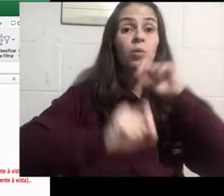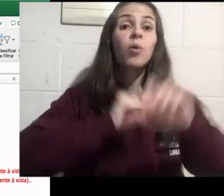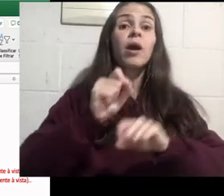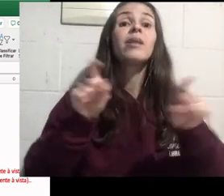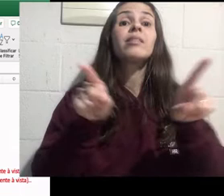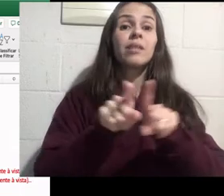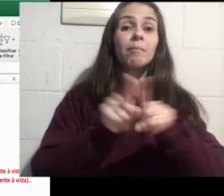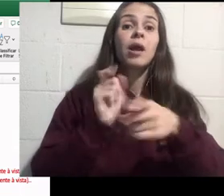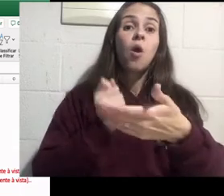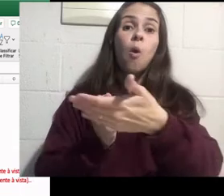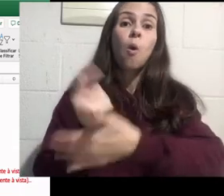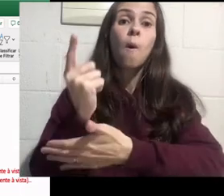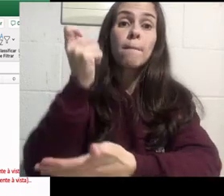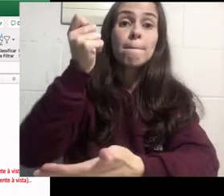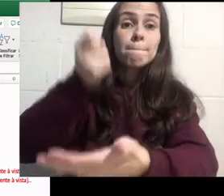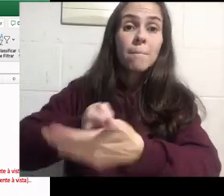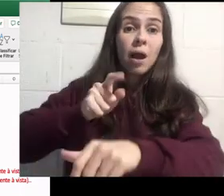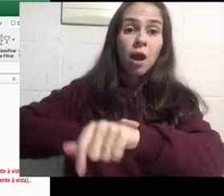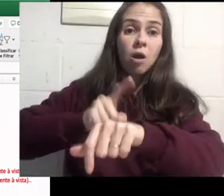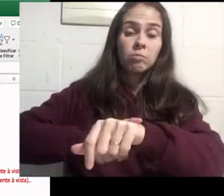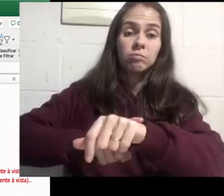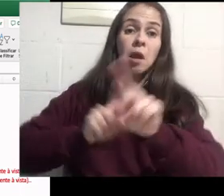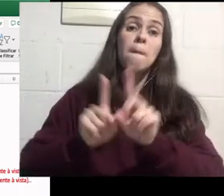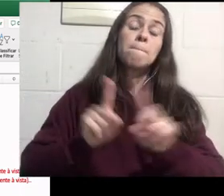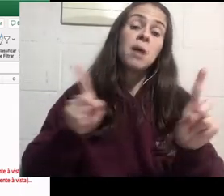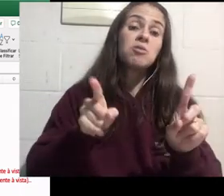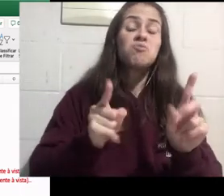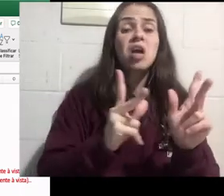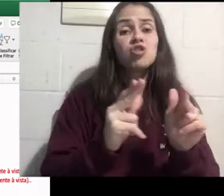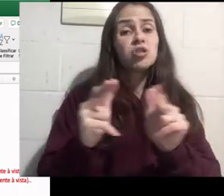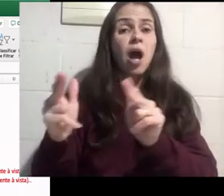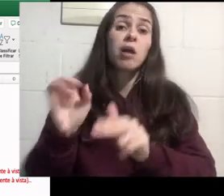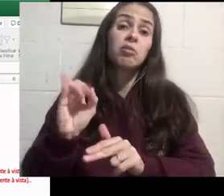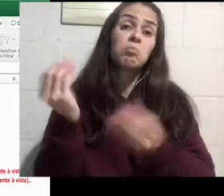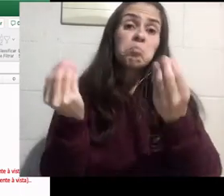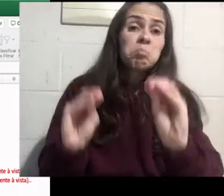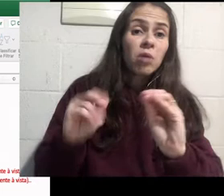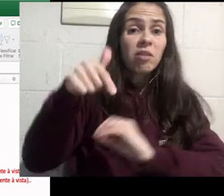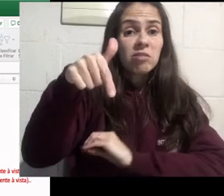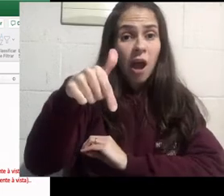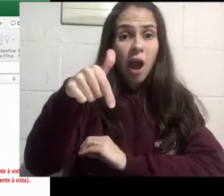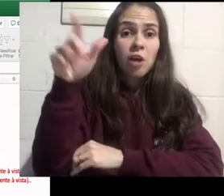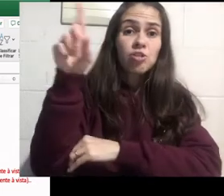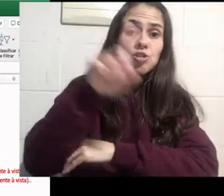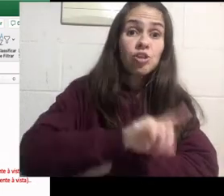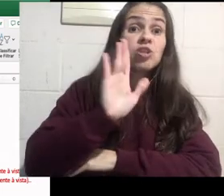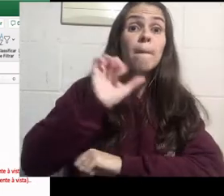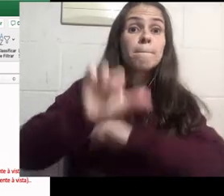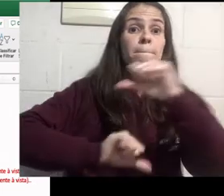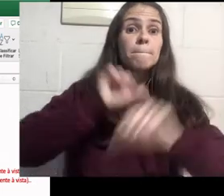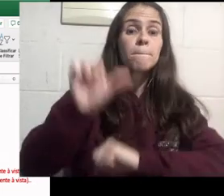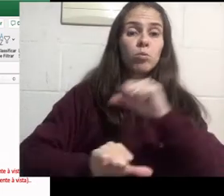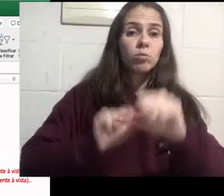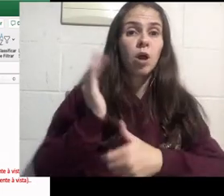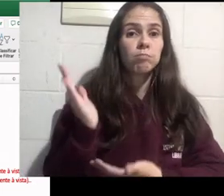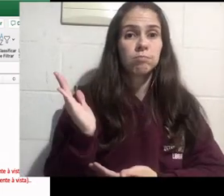mini empresa sempre vai comprar à vista, mas a gente pode editar isso. Se eu colocar 7 dias, ó, vejam como já muda